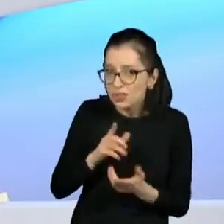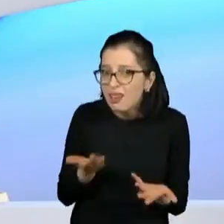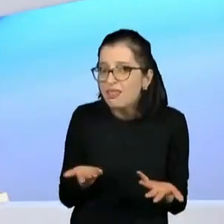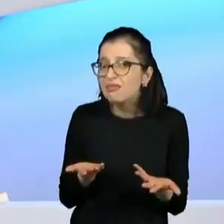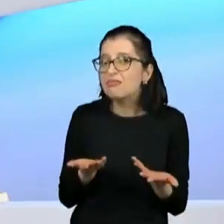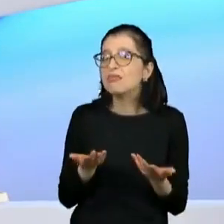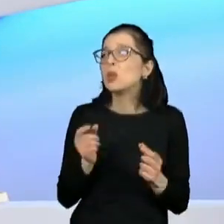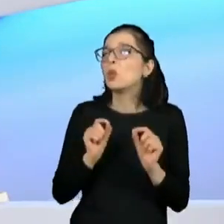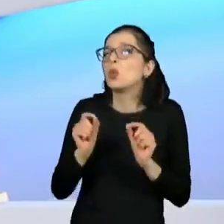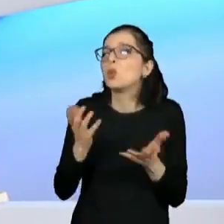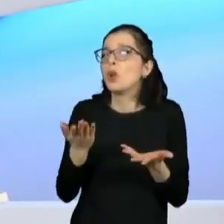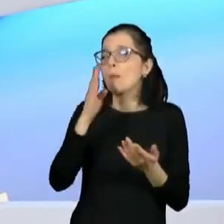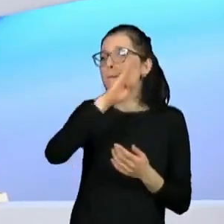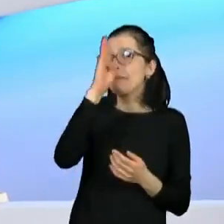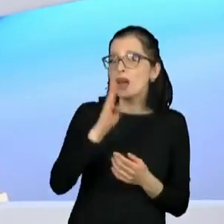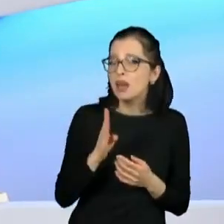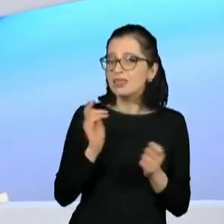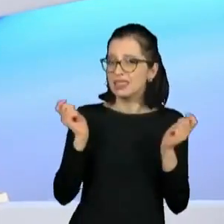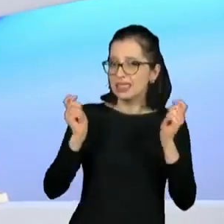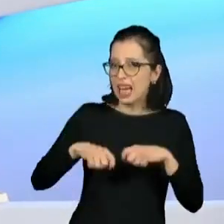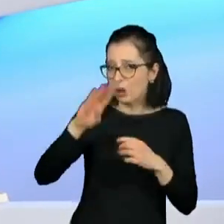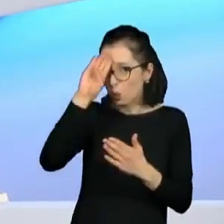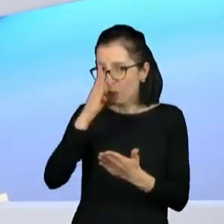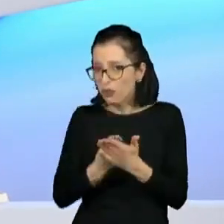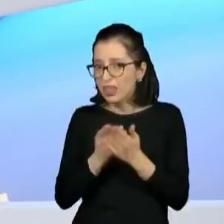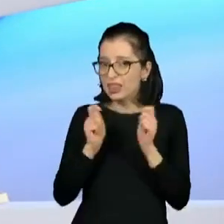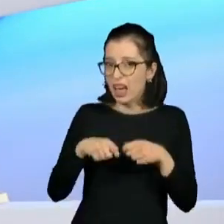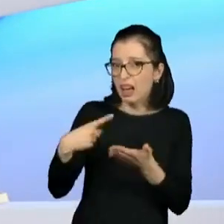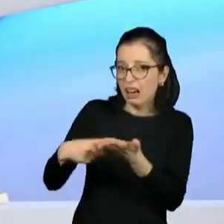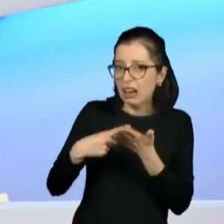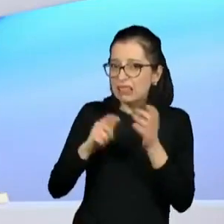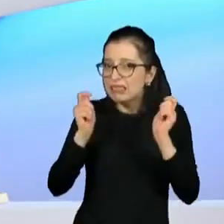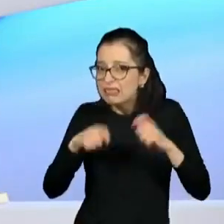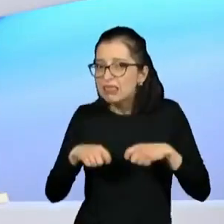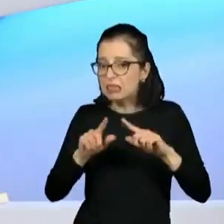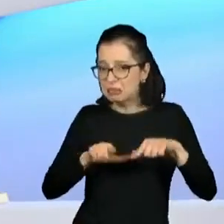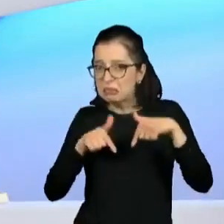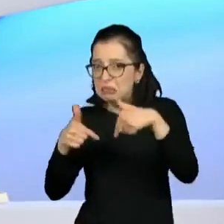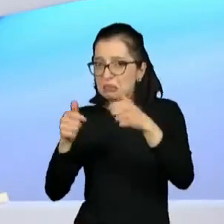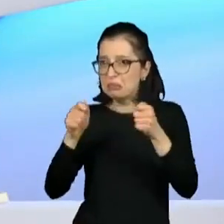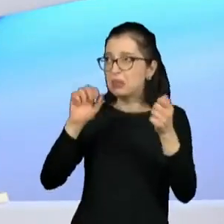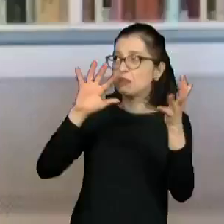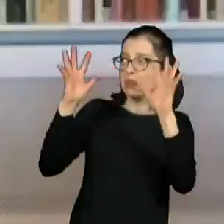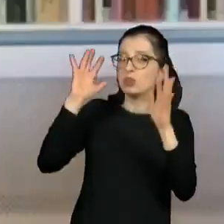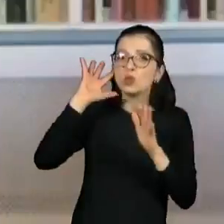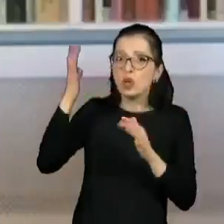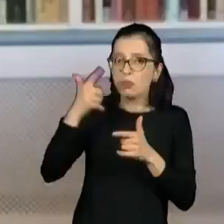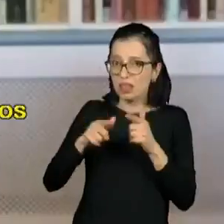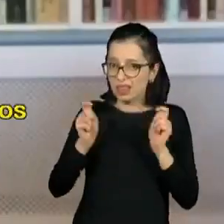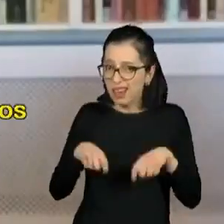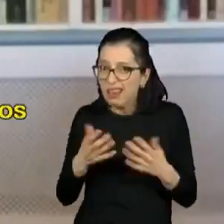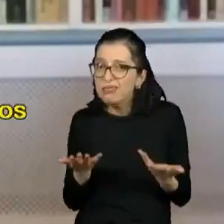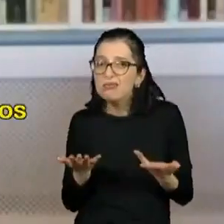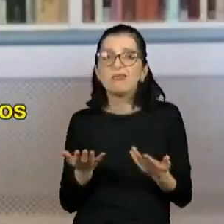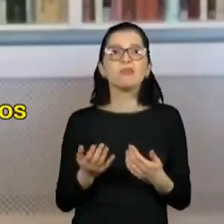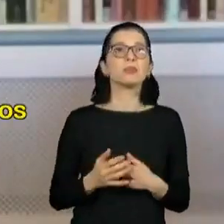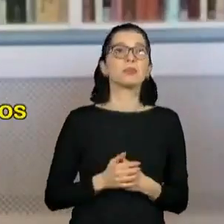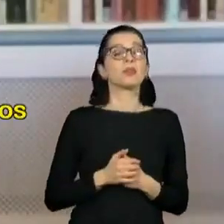o Brasil é um parceiro confiável nas negociações para controlar as emissões de carbono